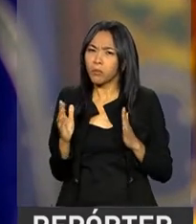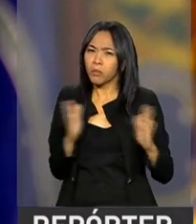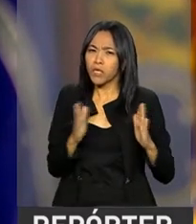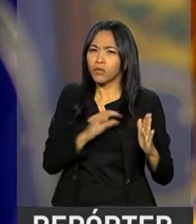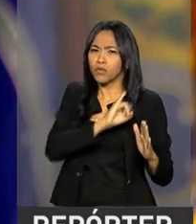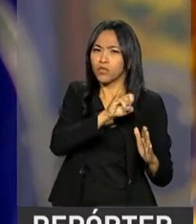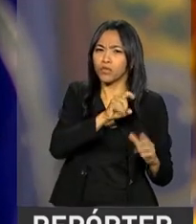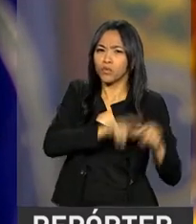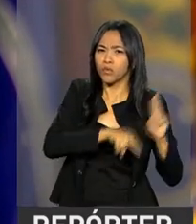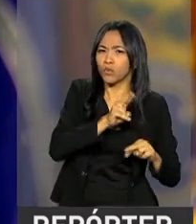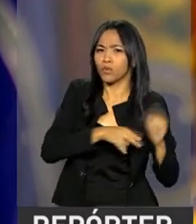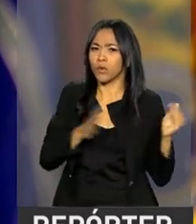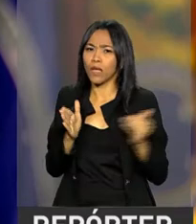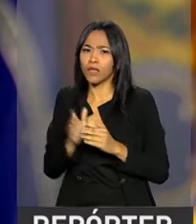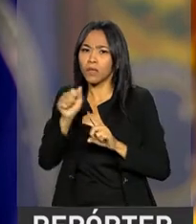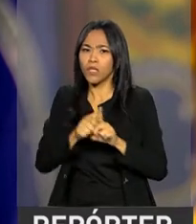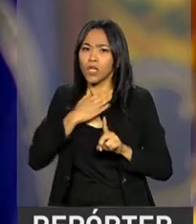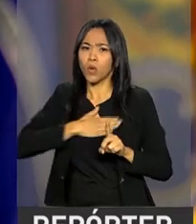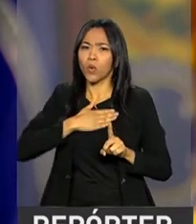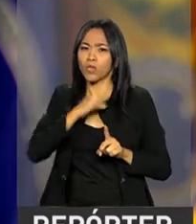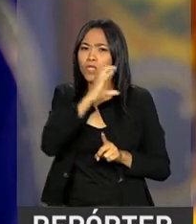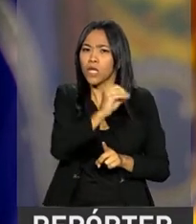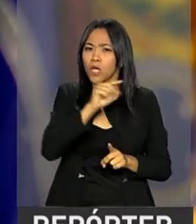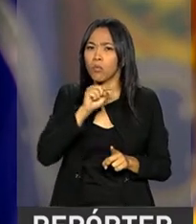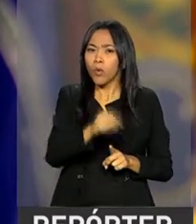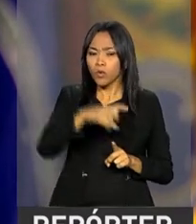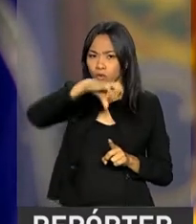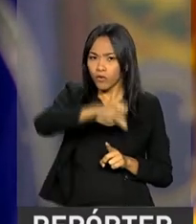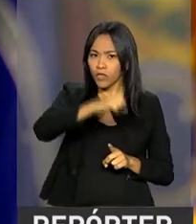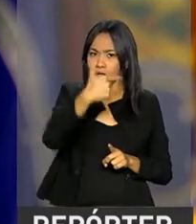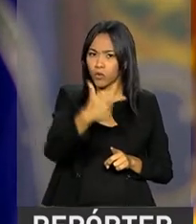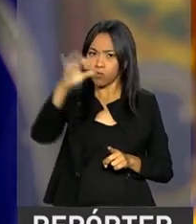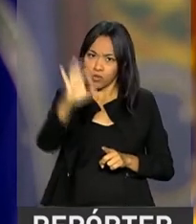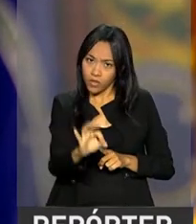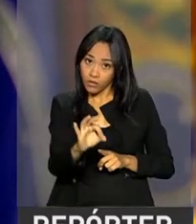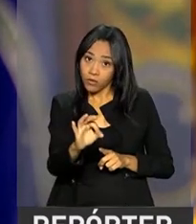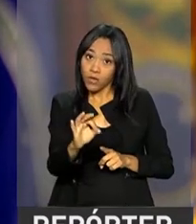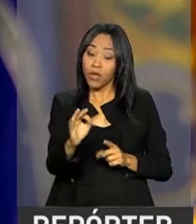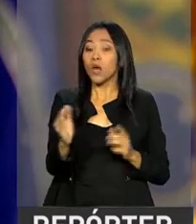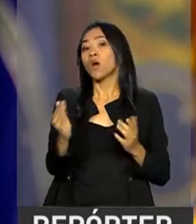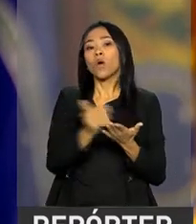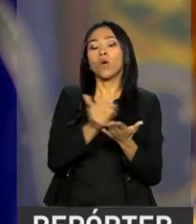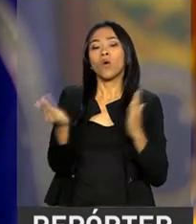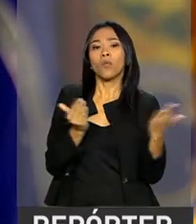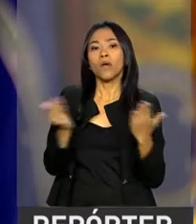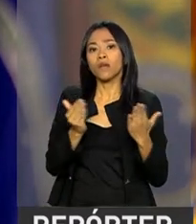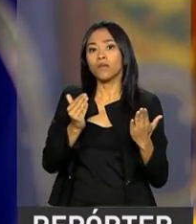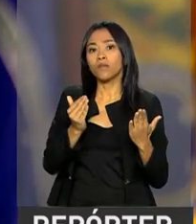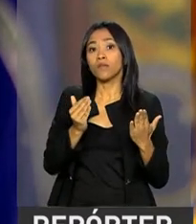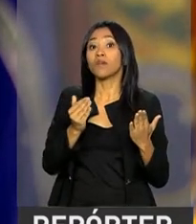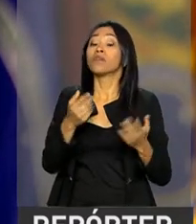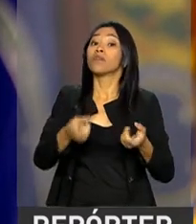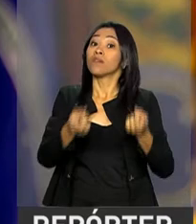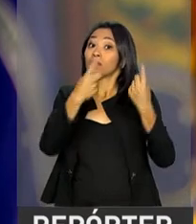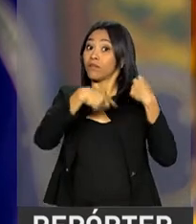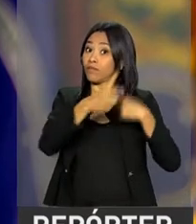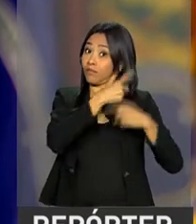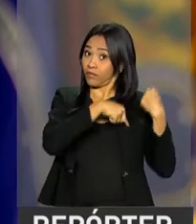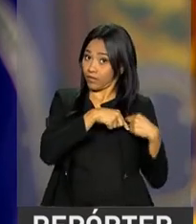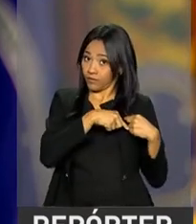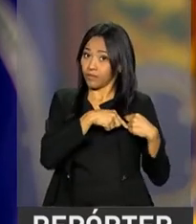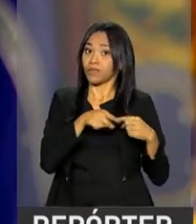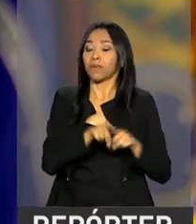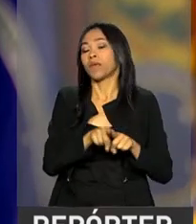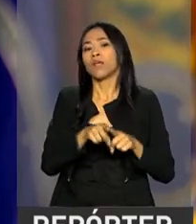junho a agosto aumento de 0.90 e 2% em relação ao trimestre anterior comparando os números de hoje